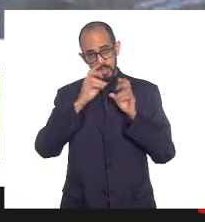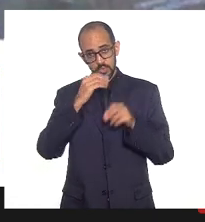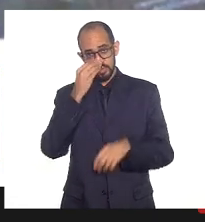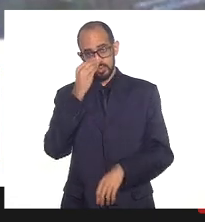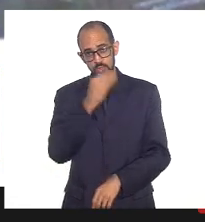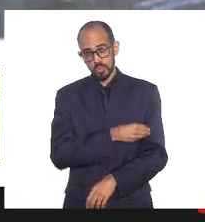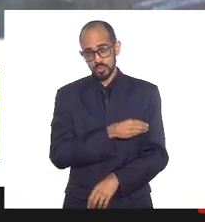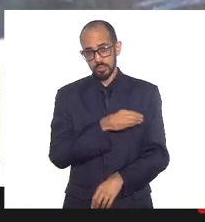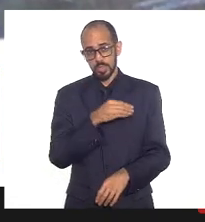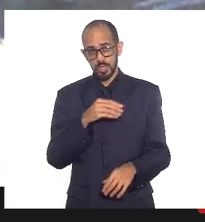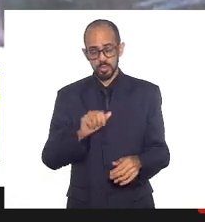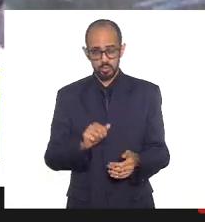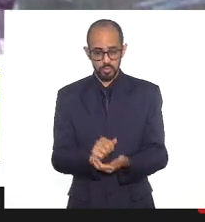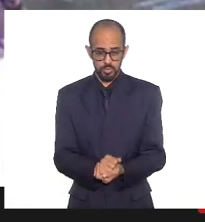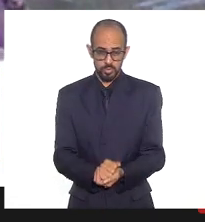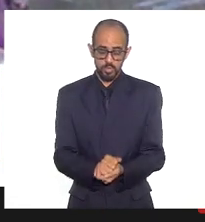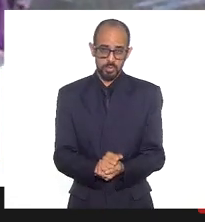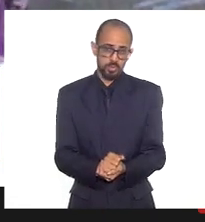desprezo